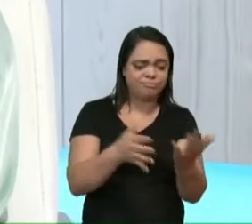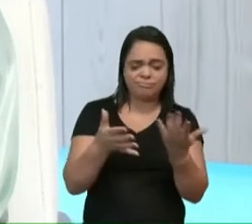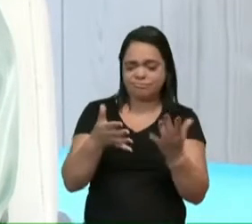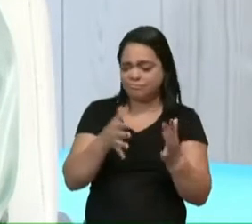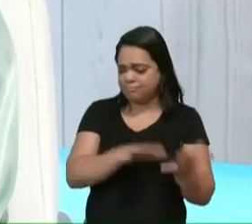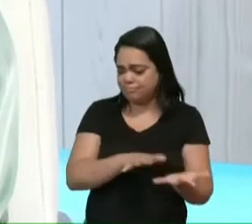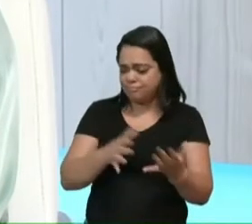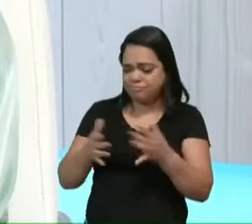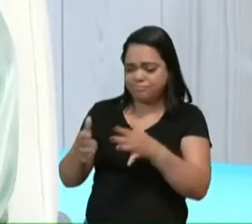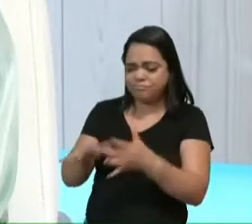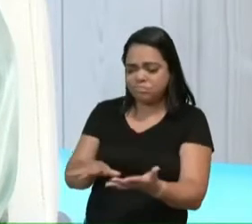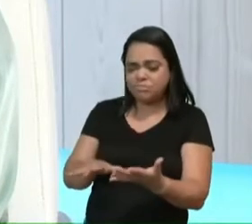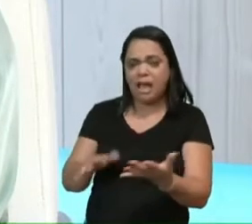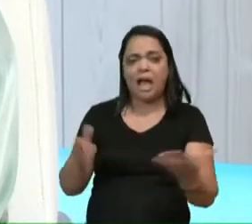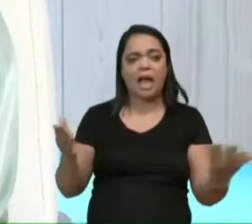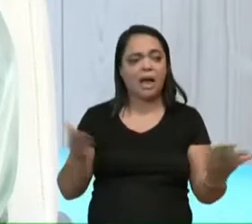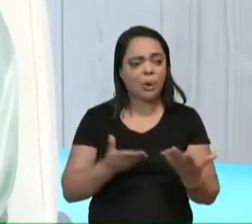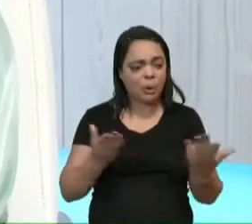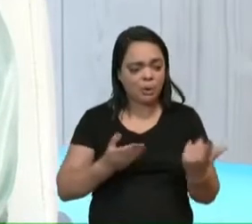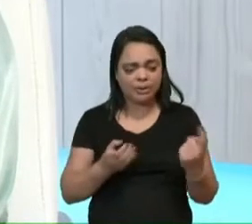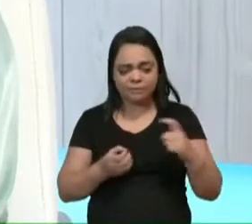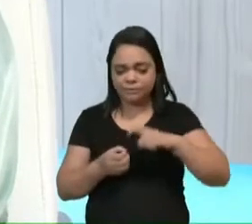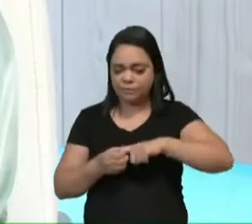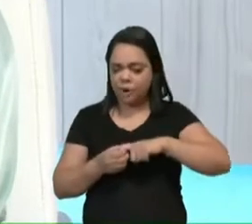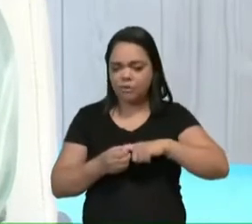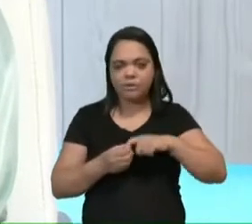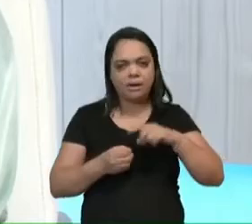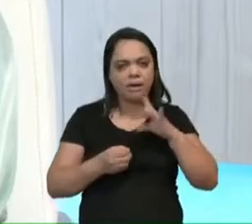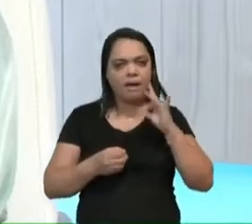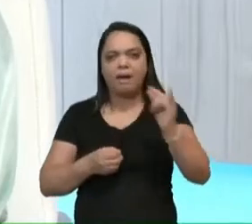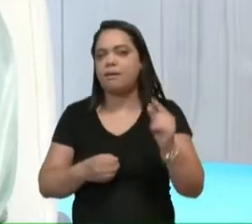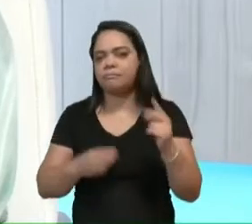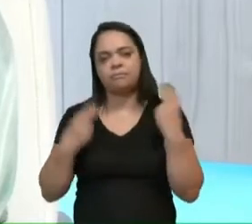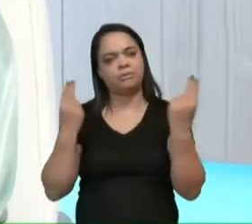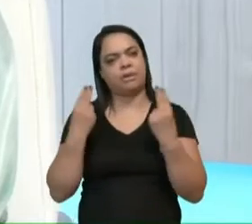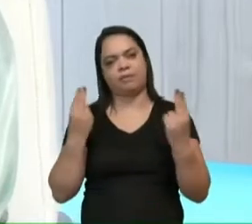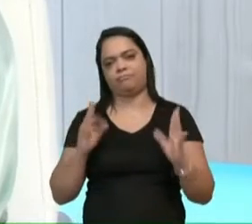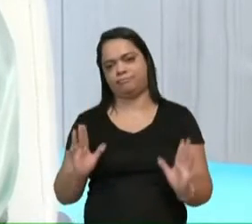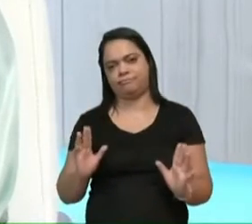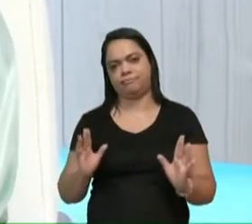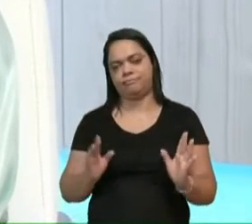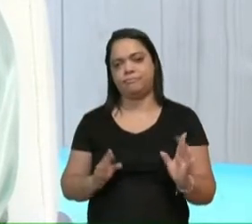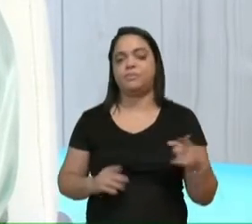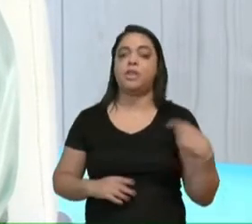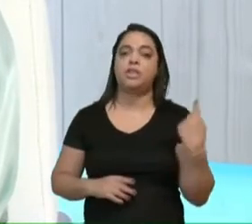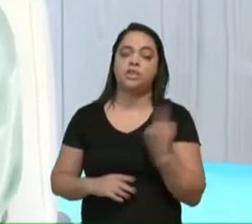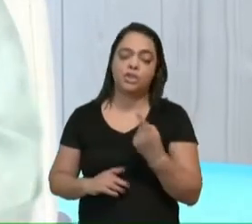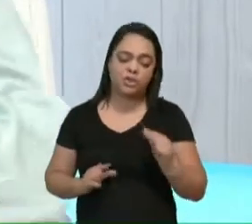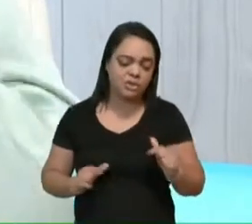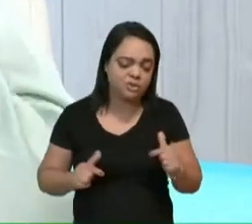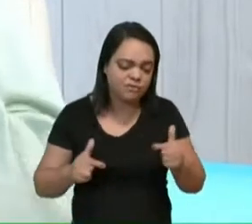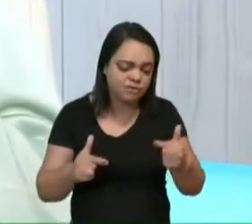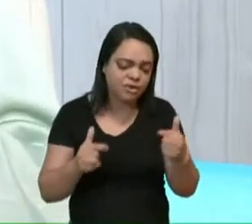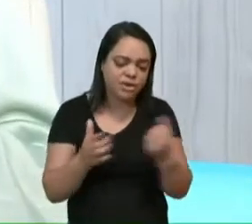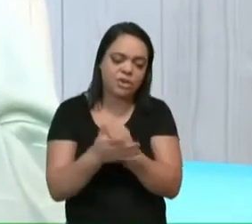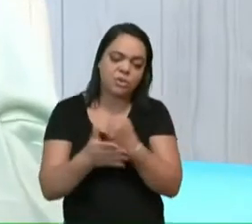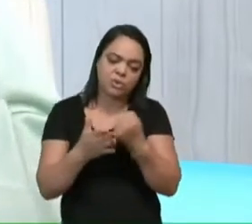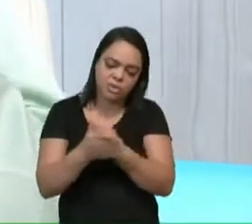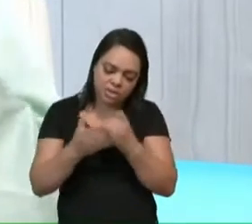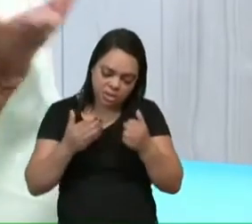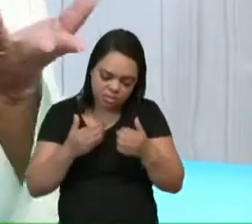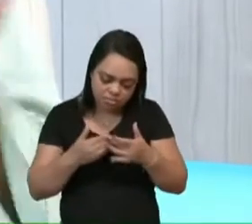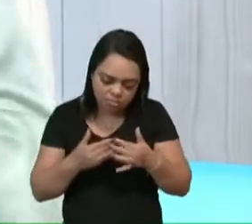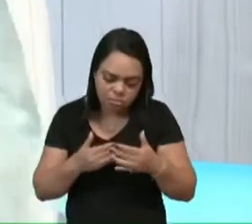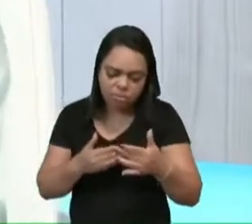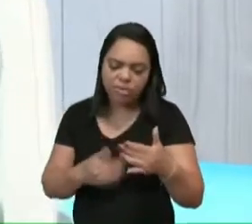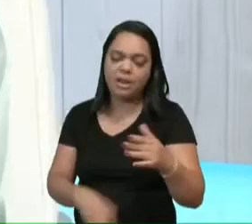essa retomada não é uma retomada a curto prazo eu diria que uma retomada que nós estamos lutando no Médio prazo